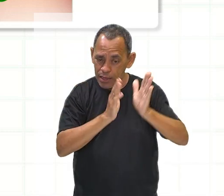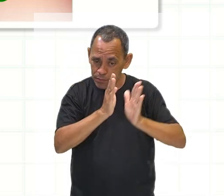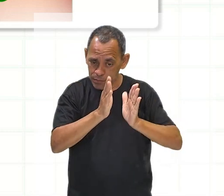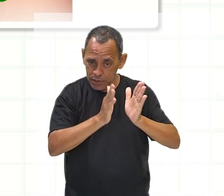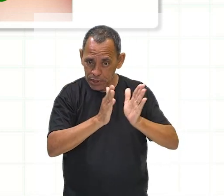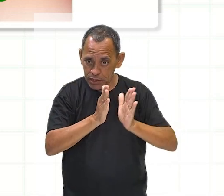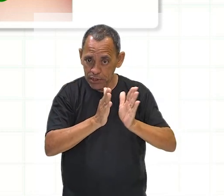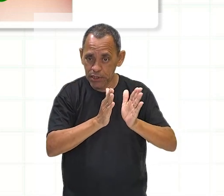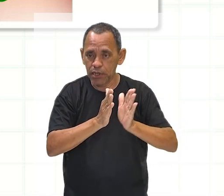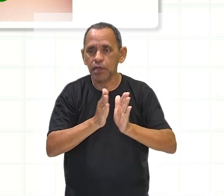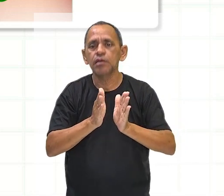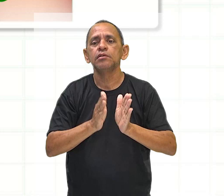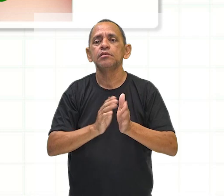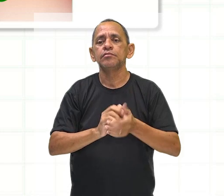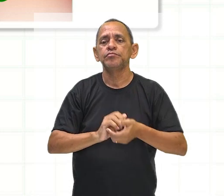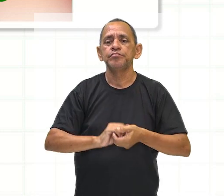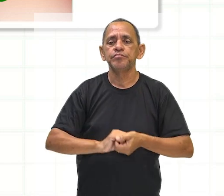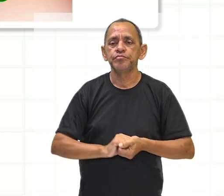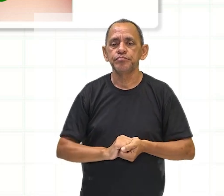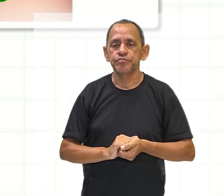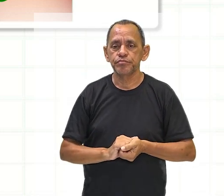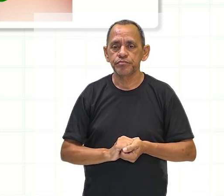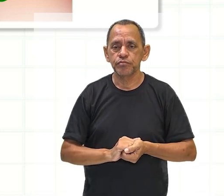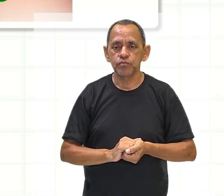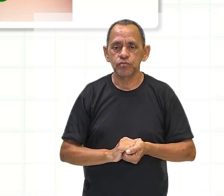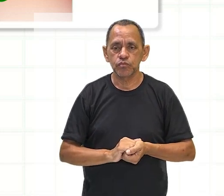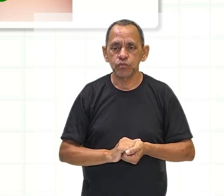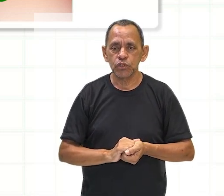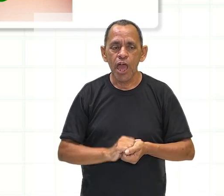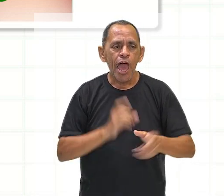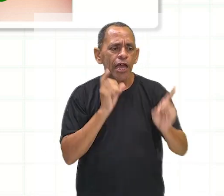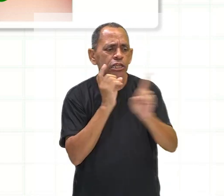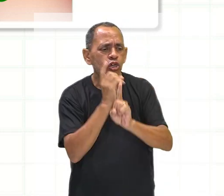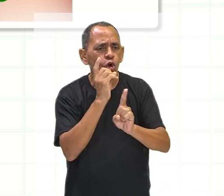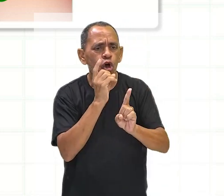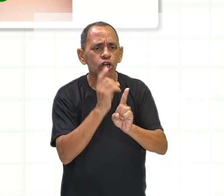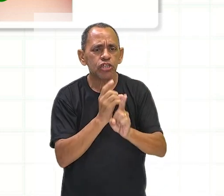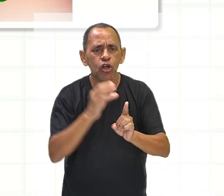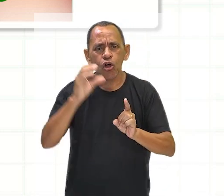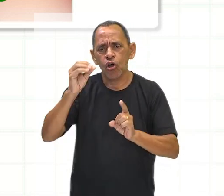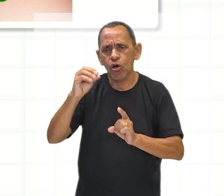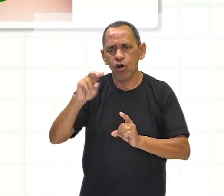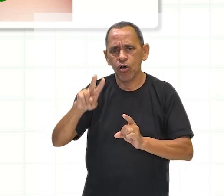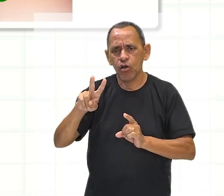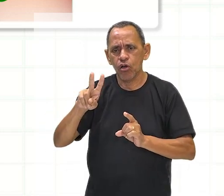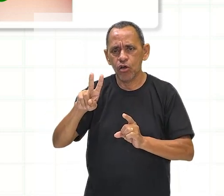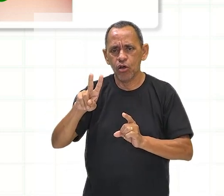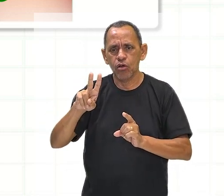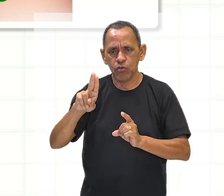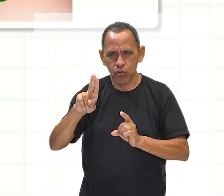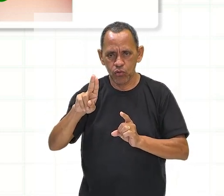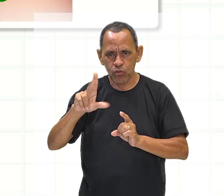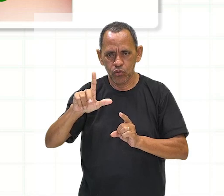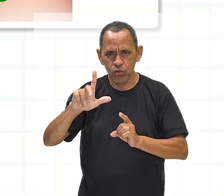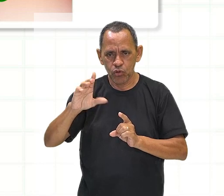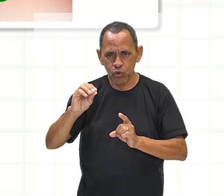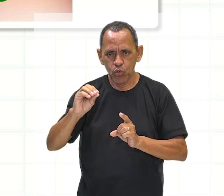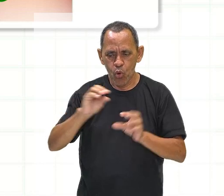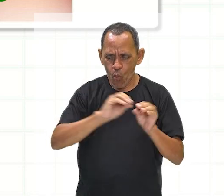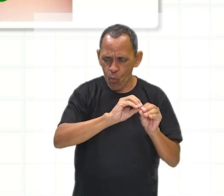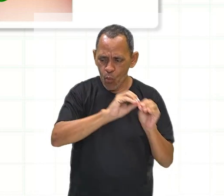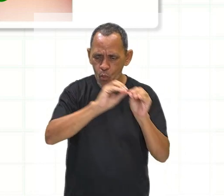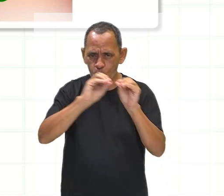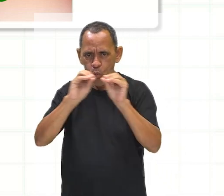aí da ejaculação, certo? Então, aí os ductos deferentes são essas espécies aí de canais que vão fazer esse transporte dos